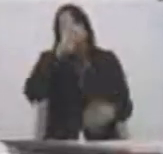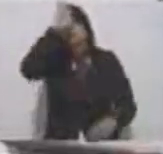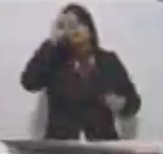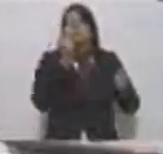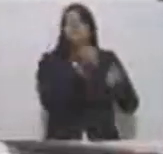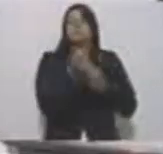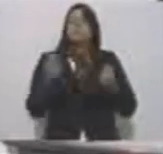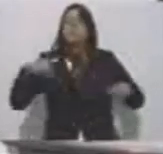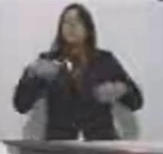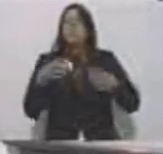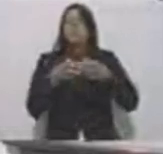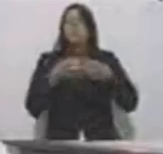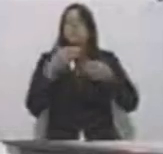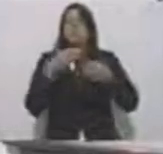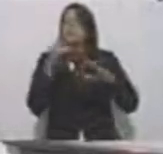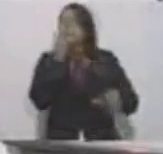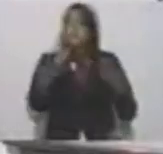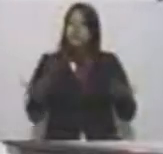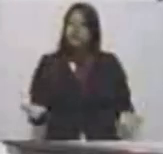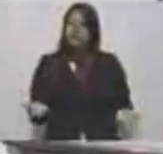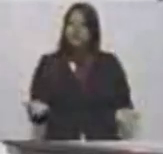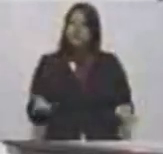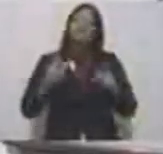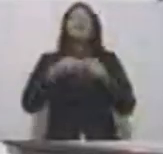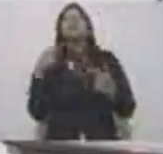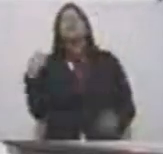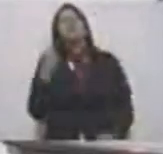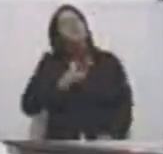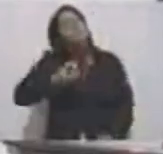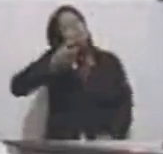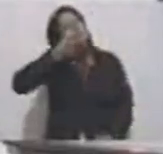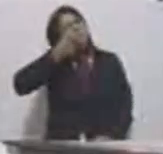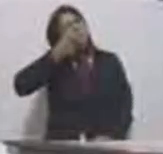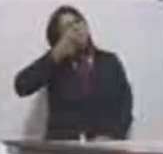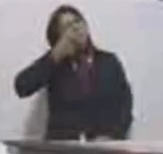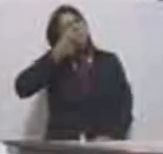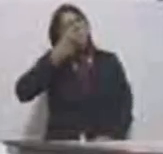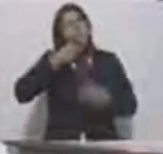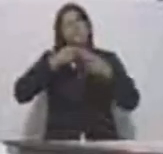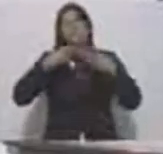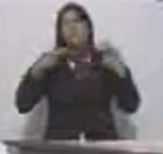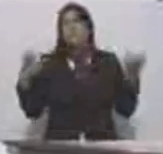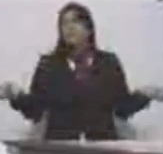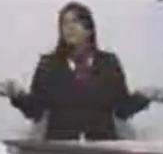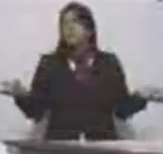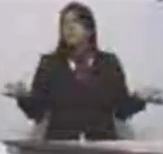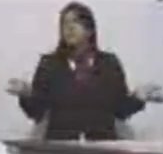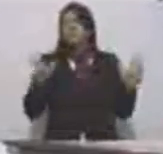corporação devido à falta de recursos. E temos observado situações que não